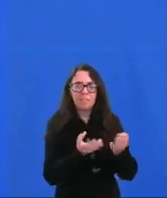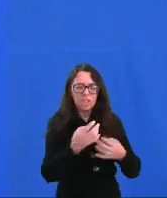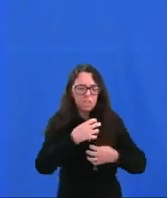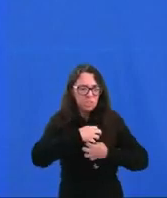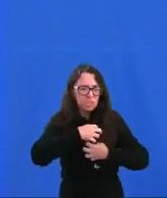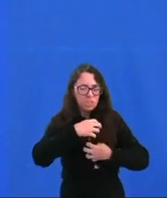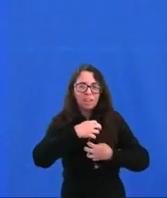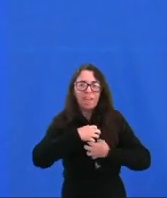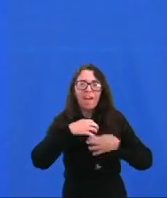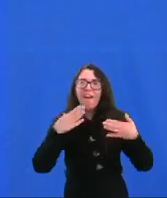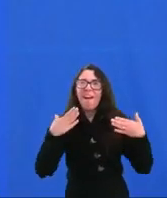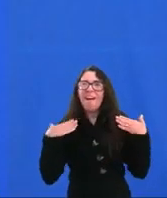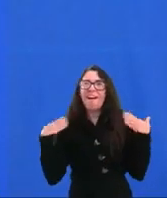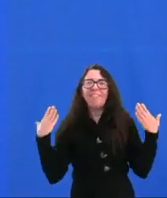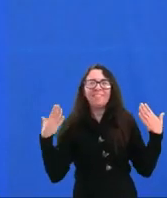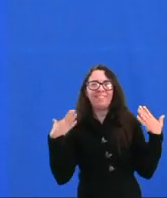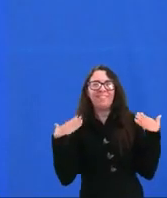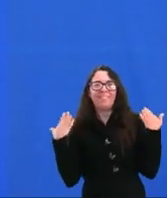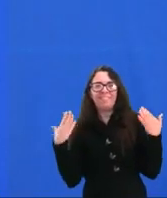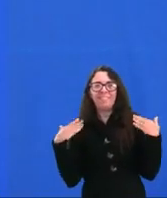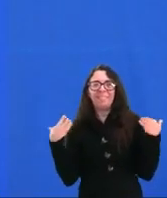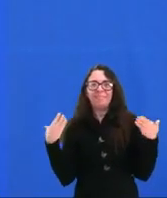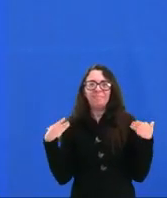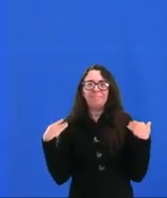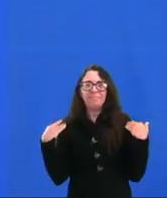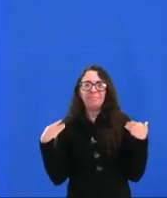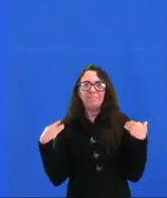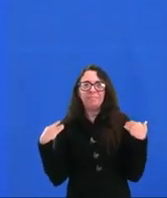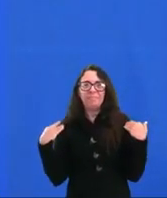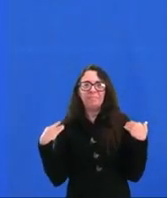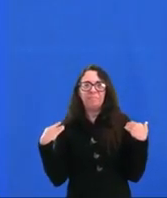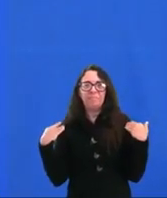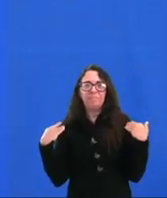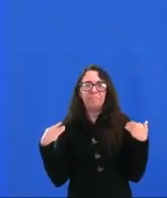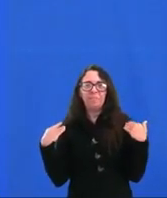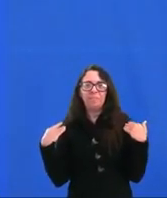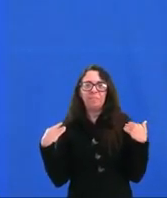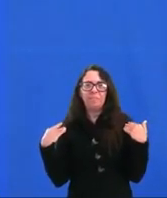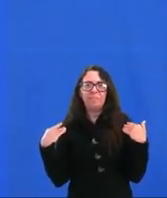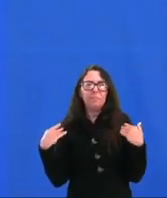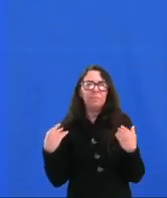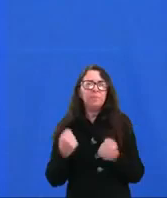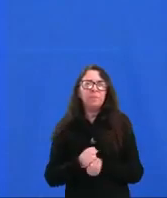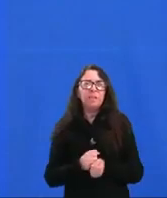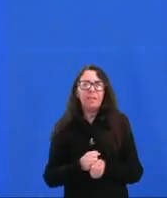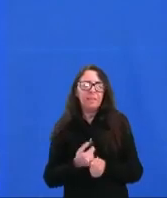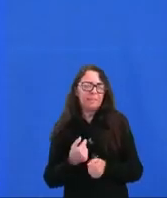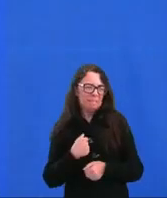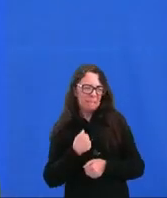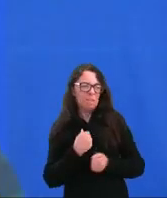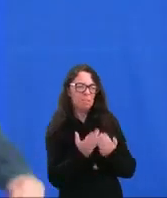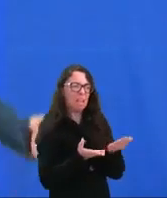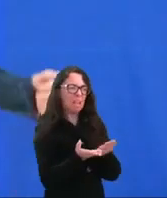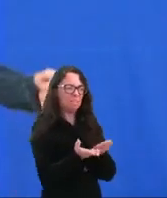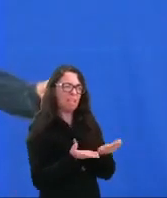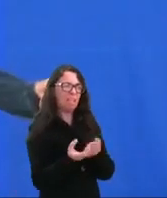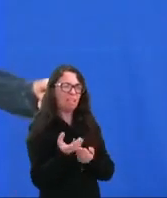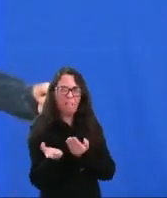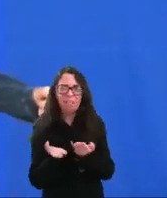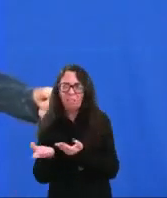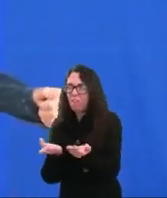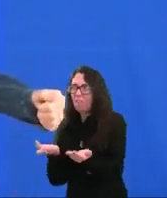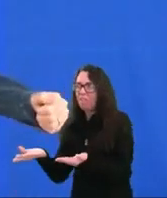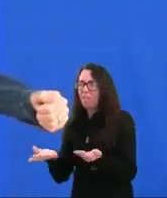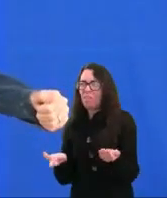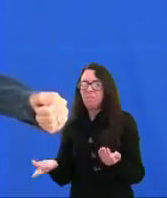serve a nós é o nosso próprio Deus. Nós somos convocados a servir o nosso